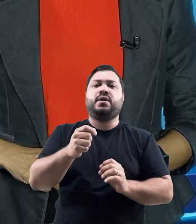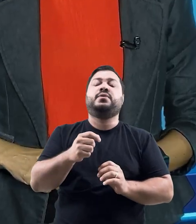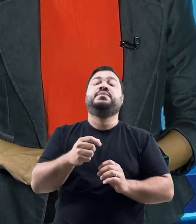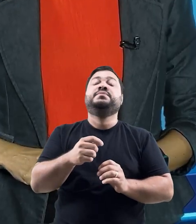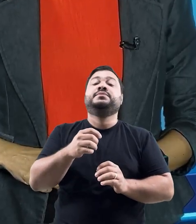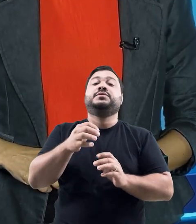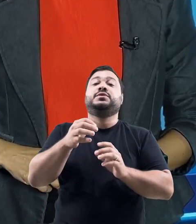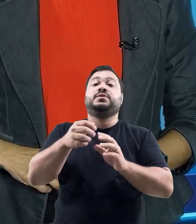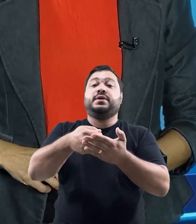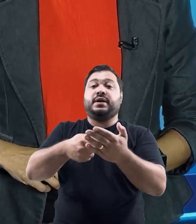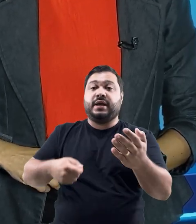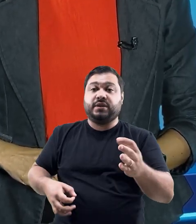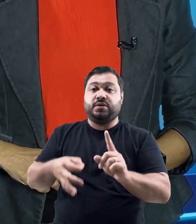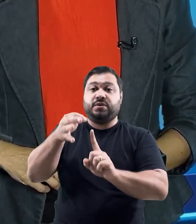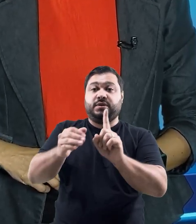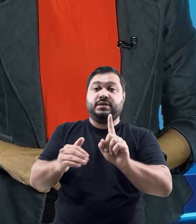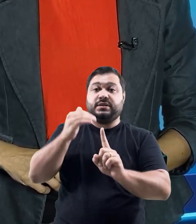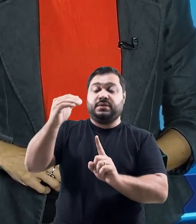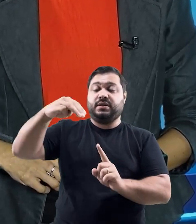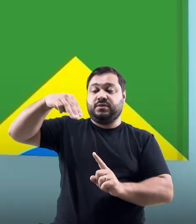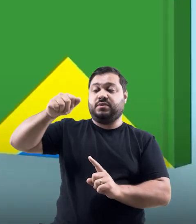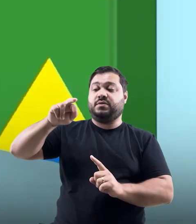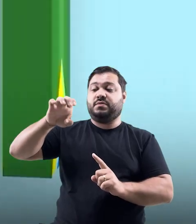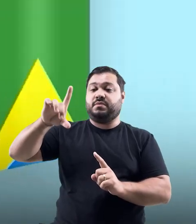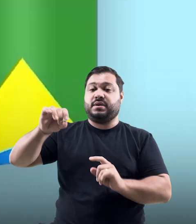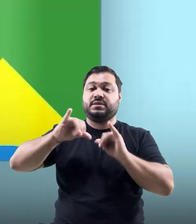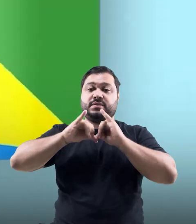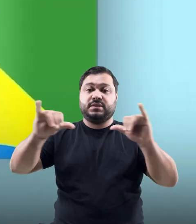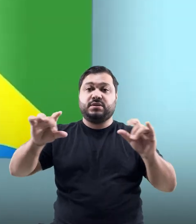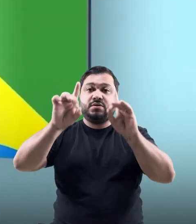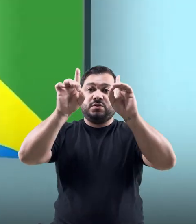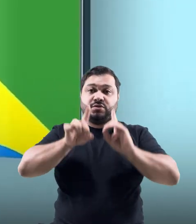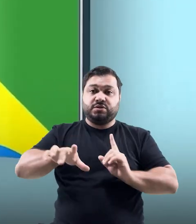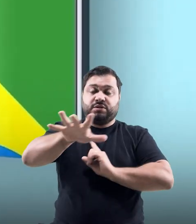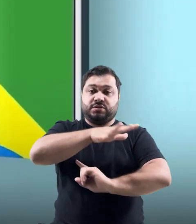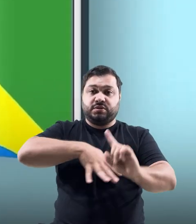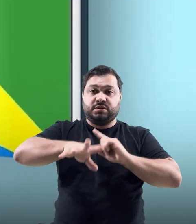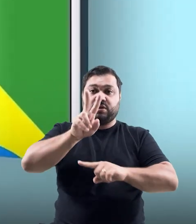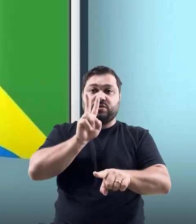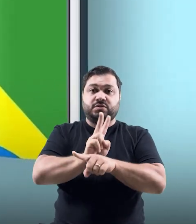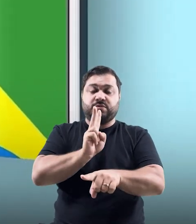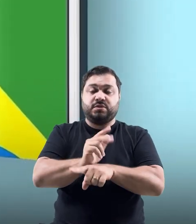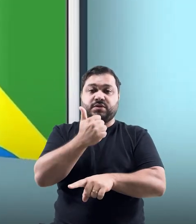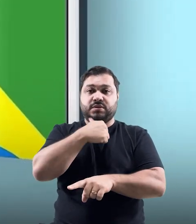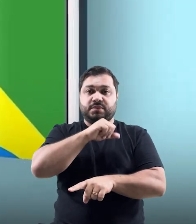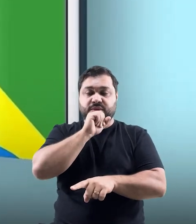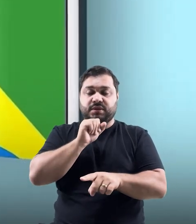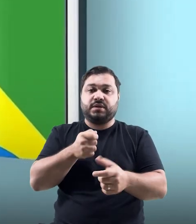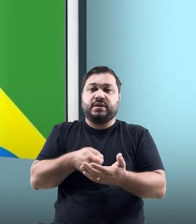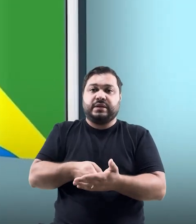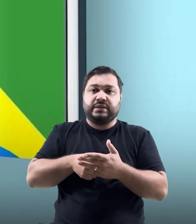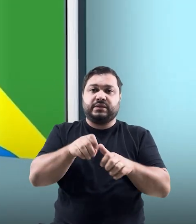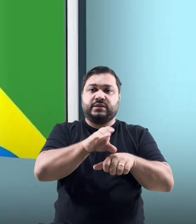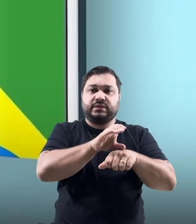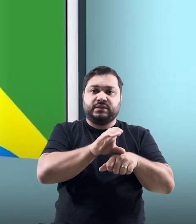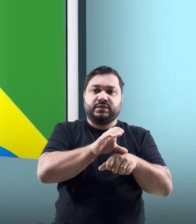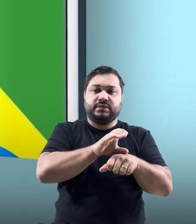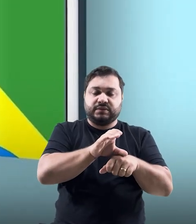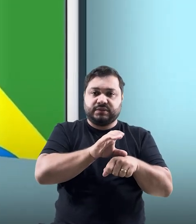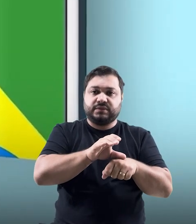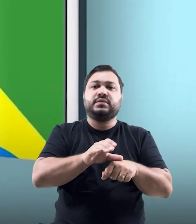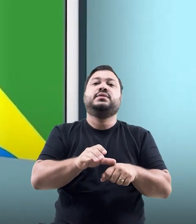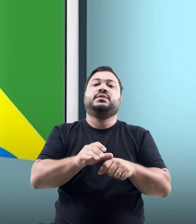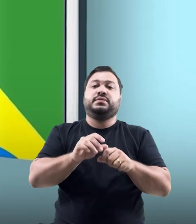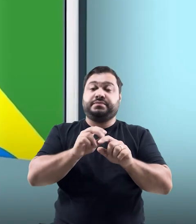relator desembargador federal Marcelo Albernaz destacou que o direito social de proteção à maternidade, assegurado pela Constituição